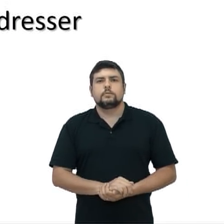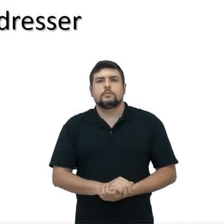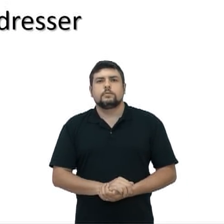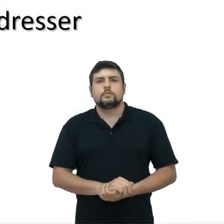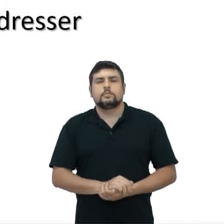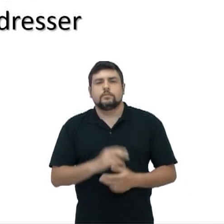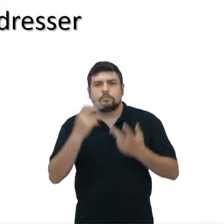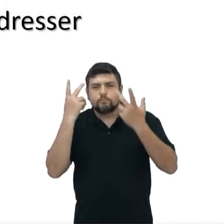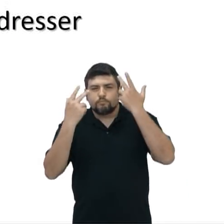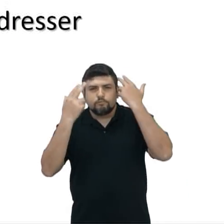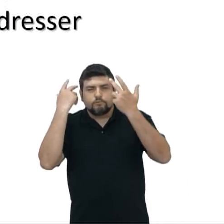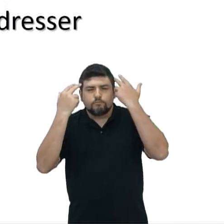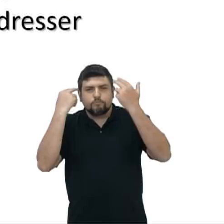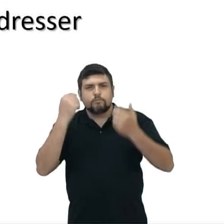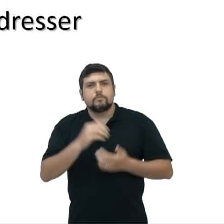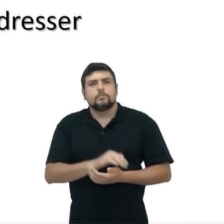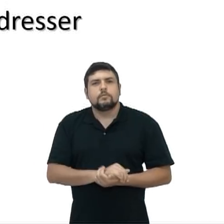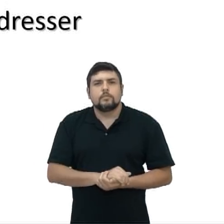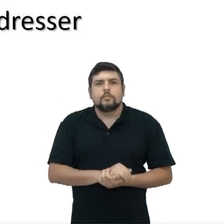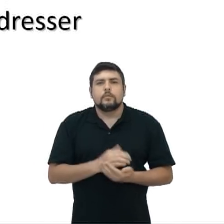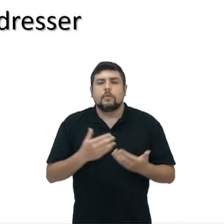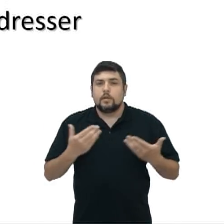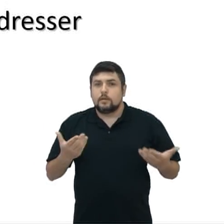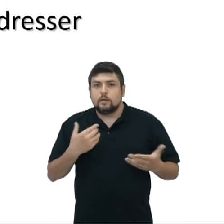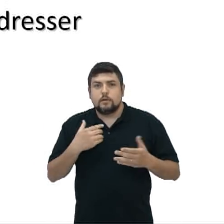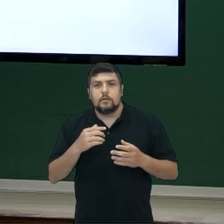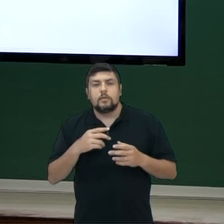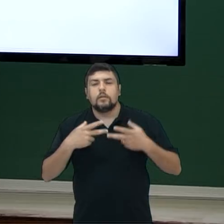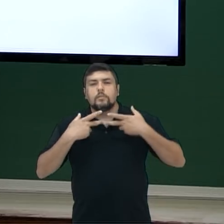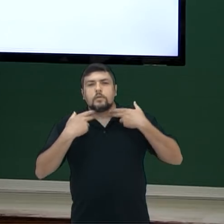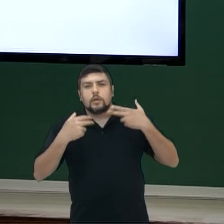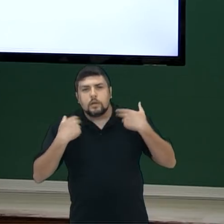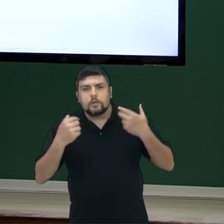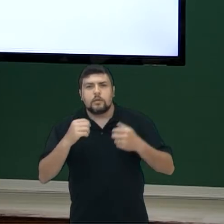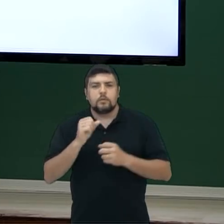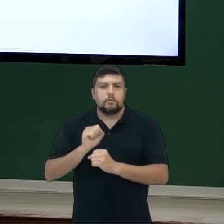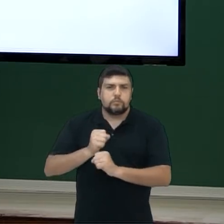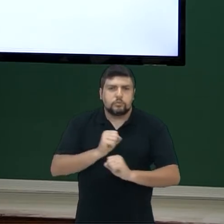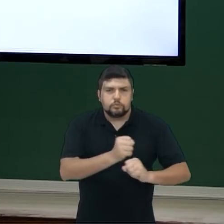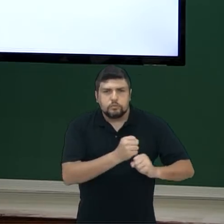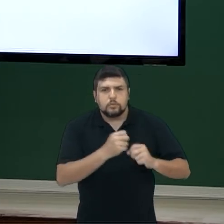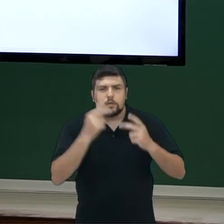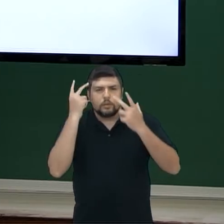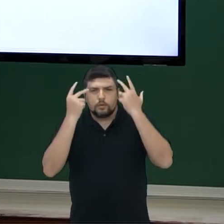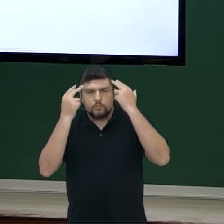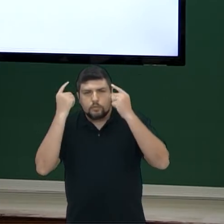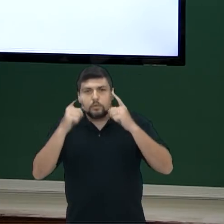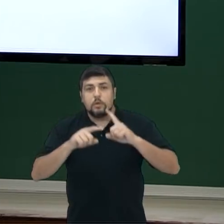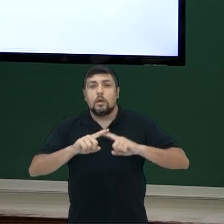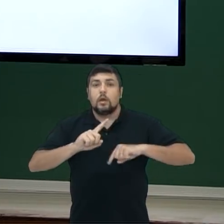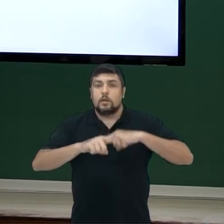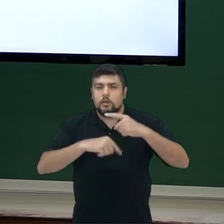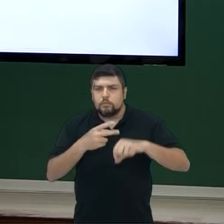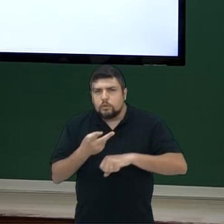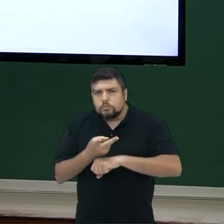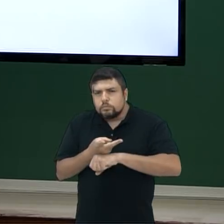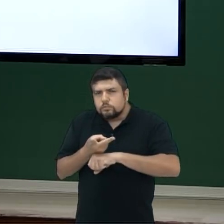que bonitinho. Então, copia no teu caderno, escreve lá garçom, faxineiro, cabeleireiro, e depois você vai colocar em inglês